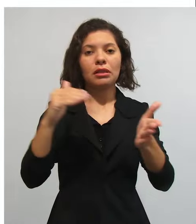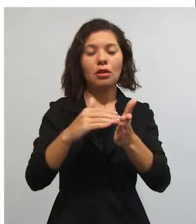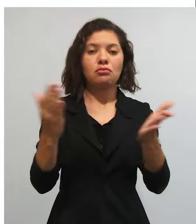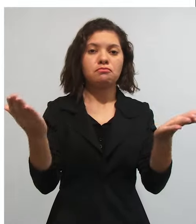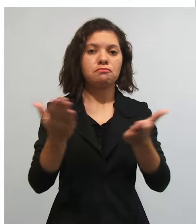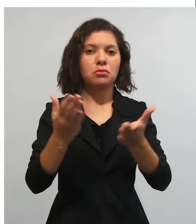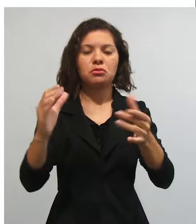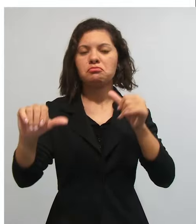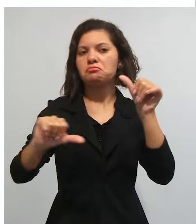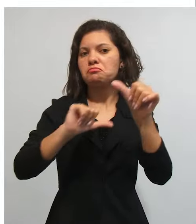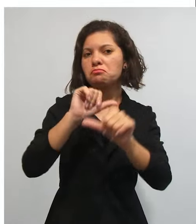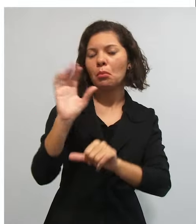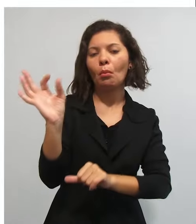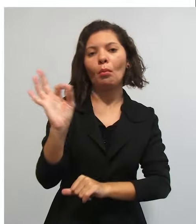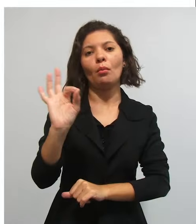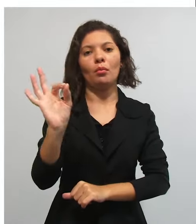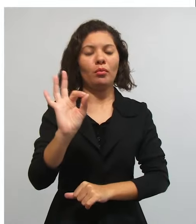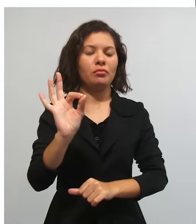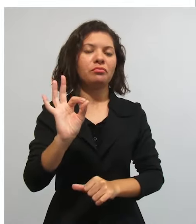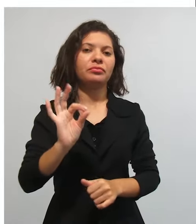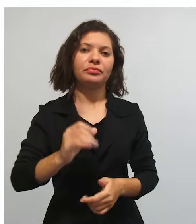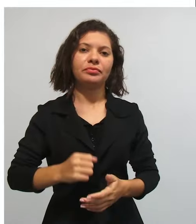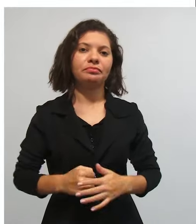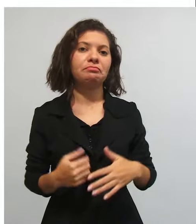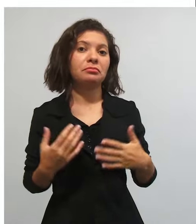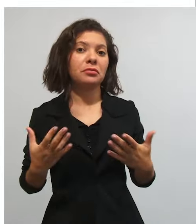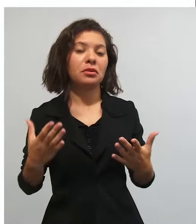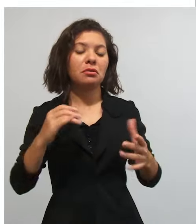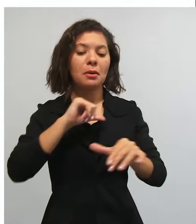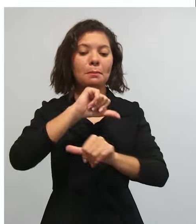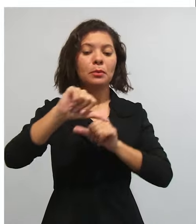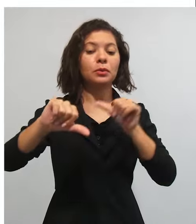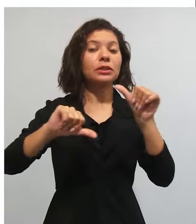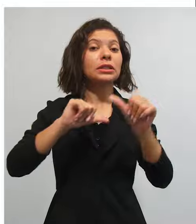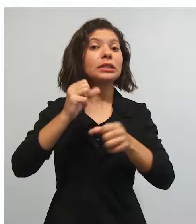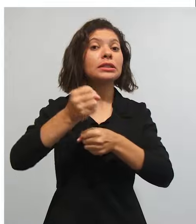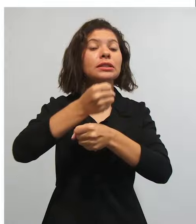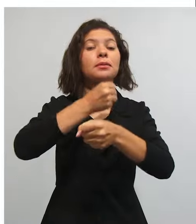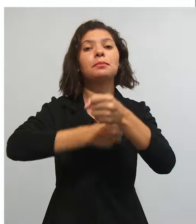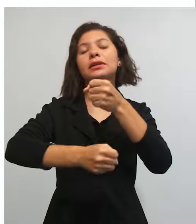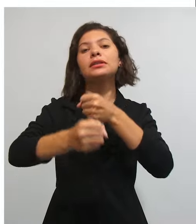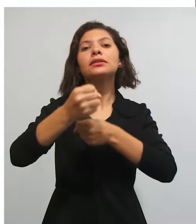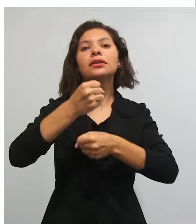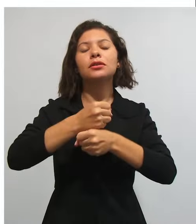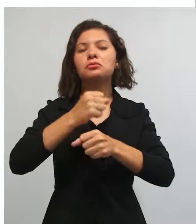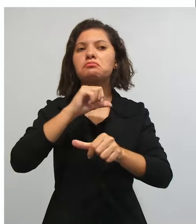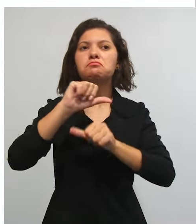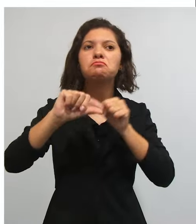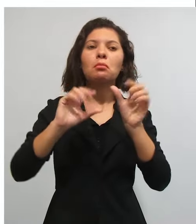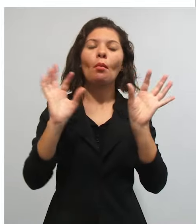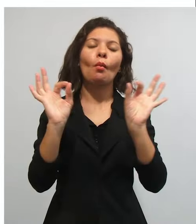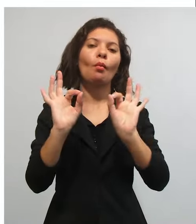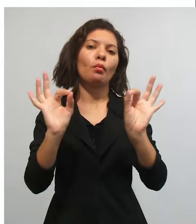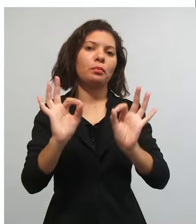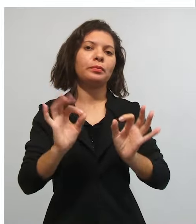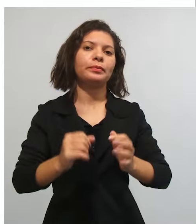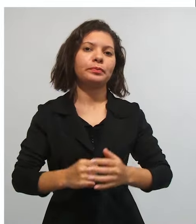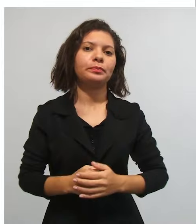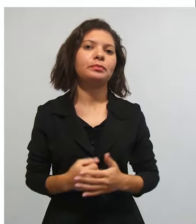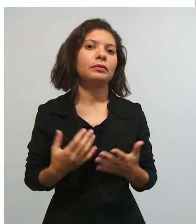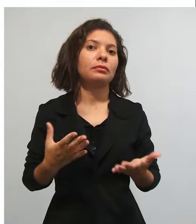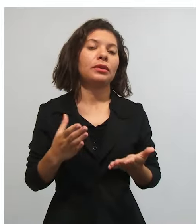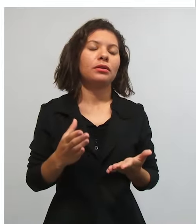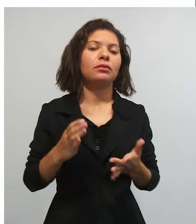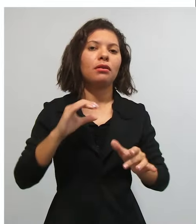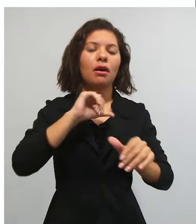de classificação da receita. Então, a mudança que teve ano passado não teve alteração. Então, essa